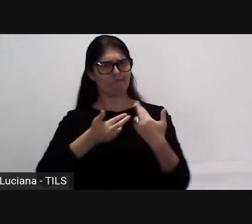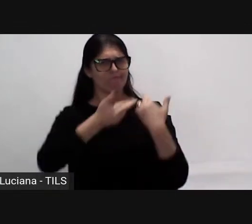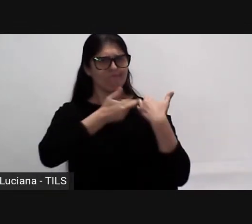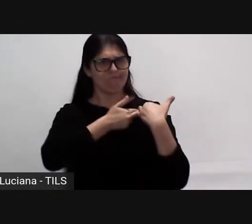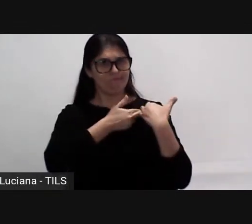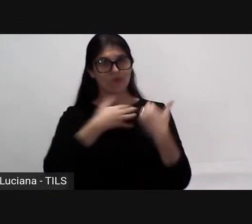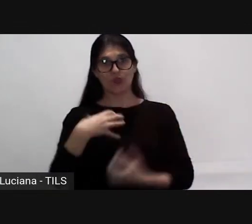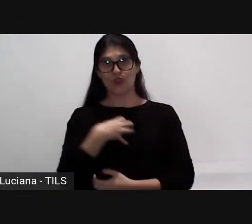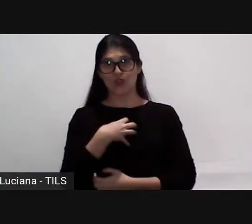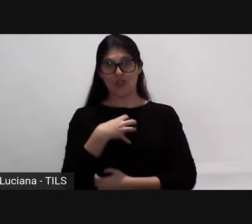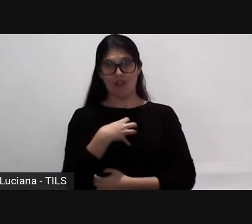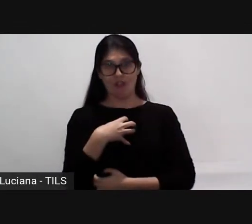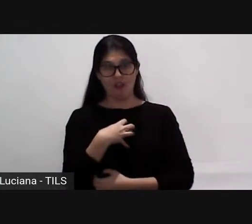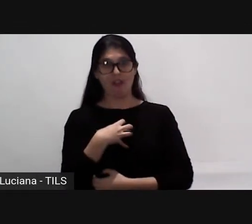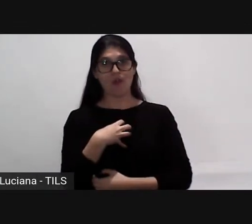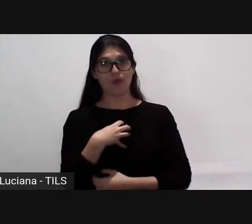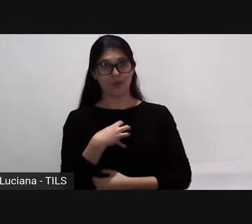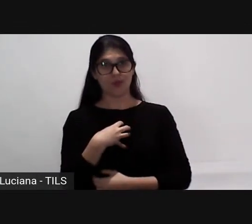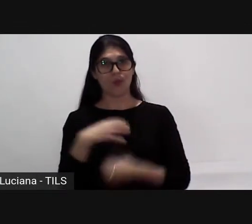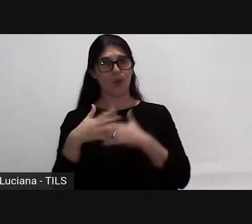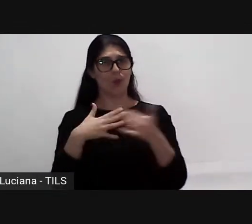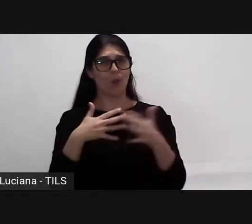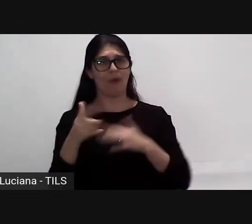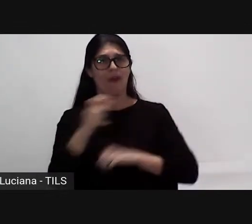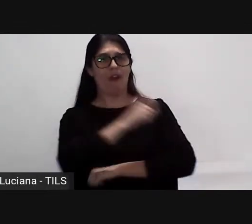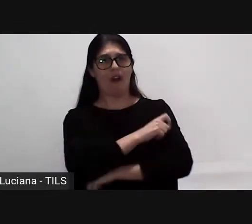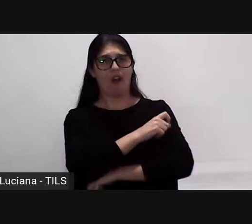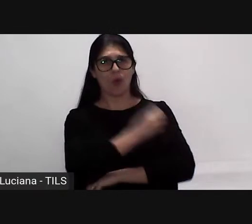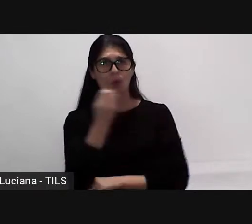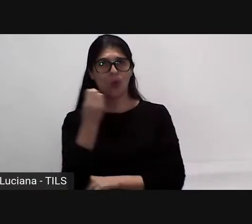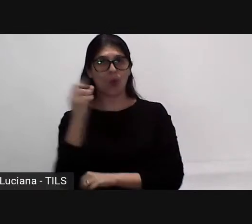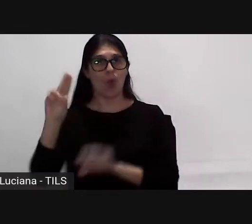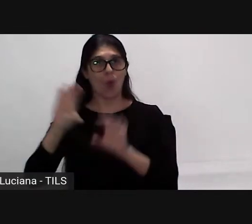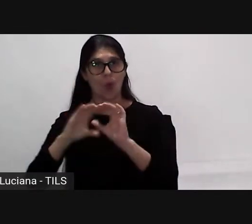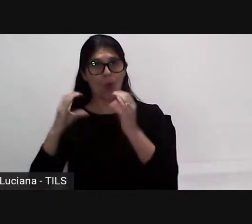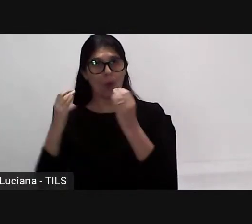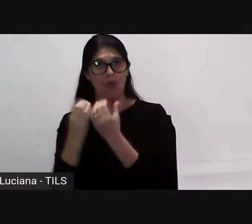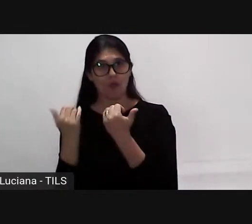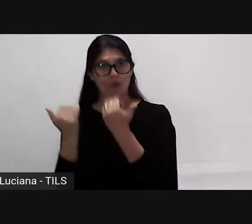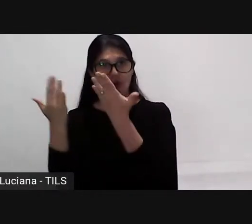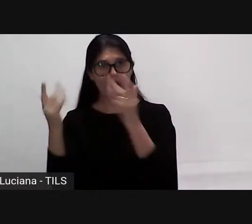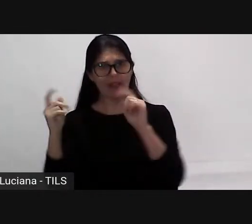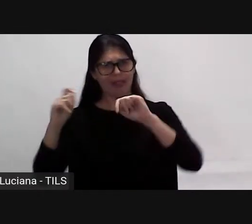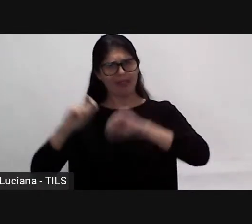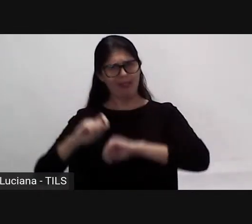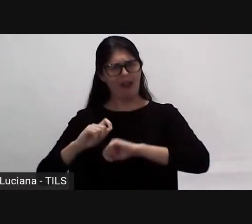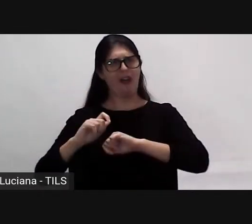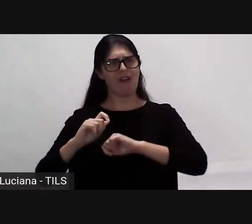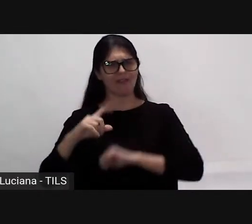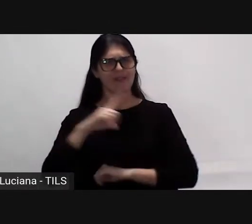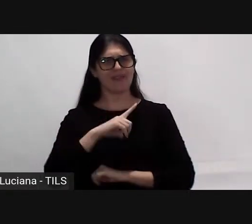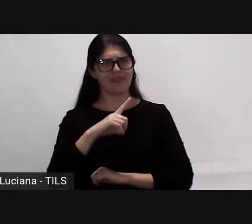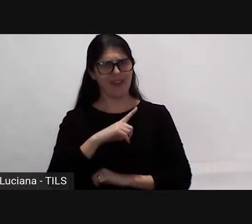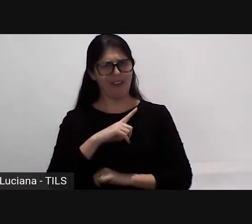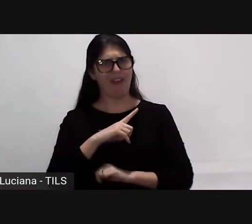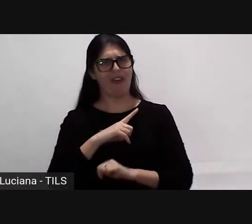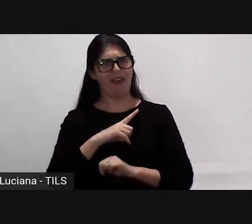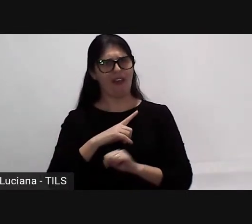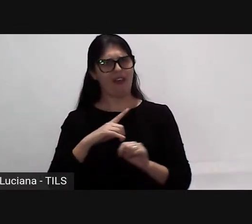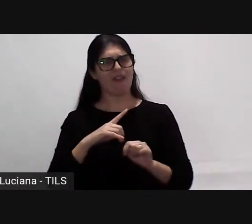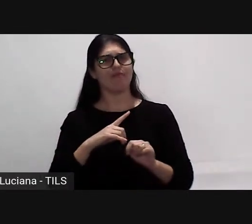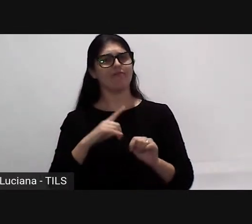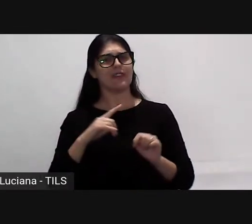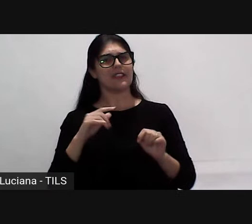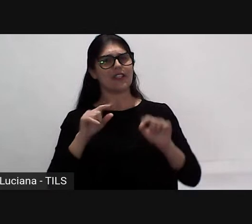que qualquer estudante ou mesmo a comunidade pode acessar os serviços do Instituto